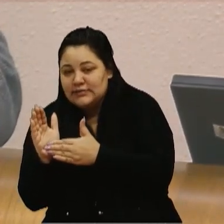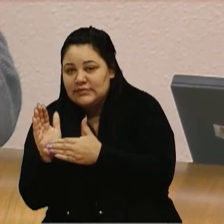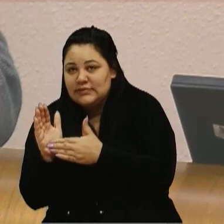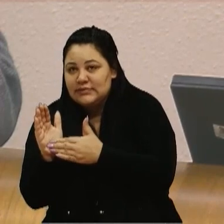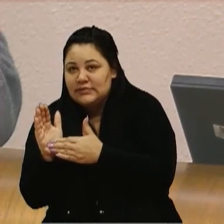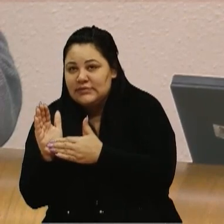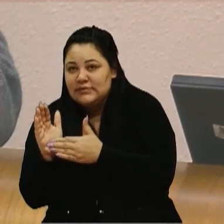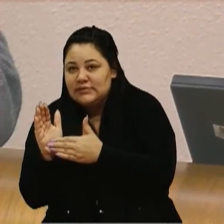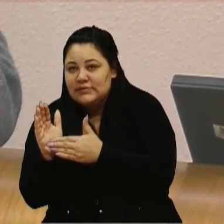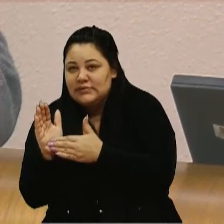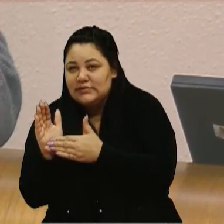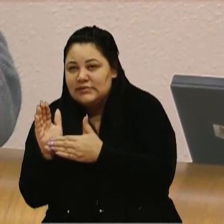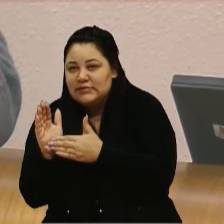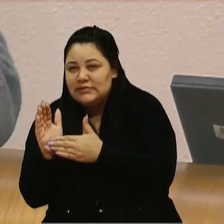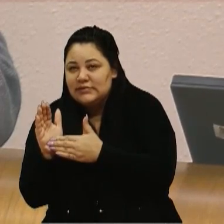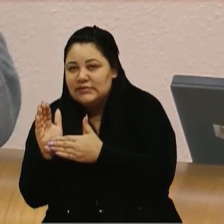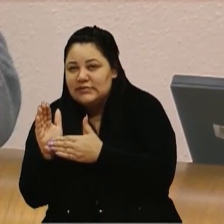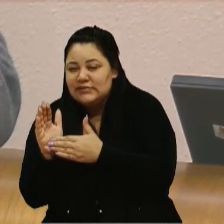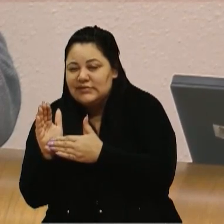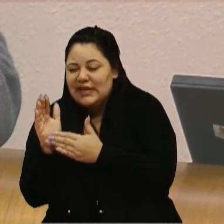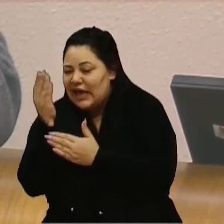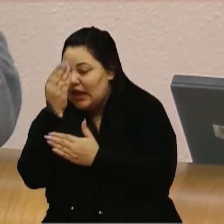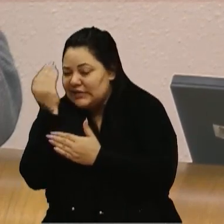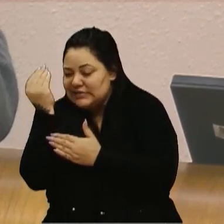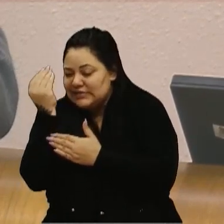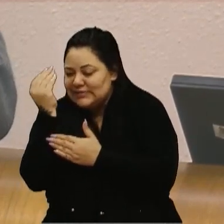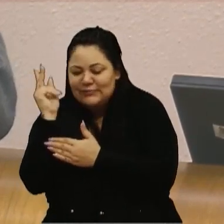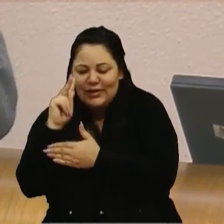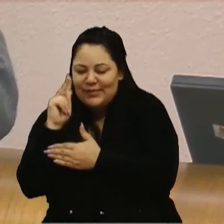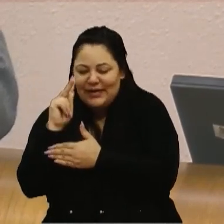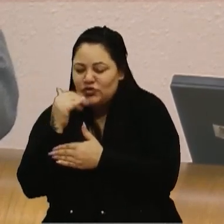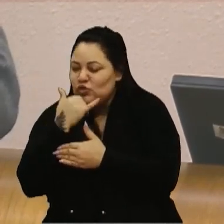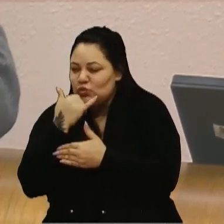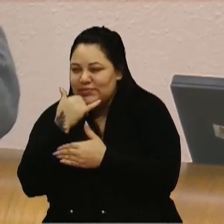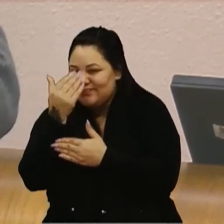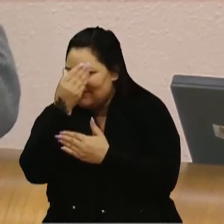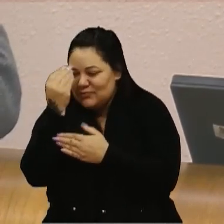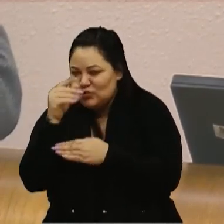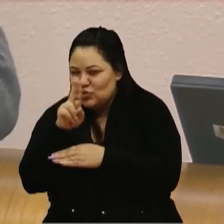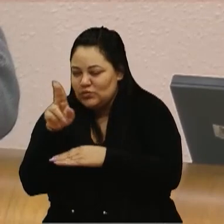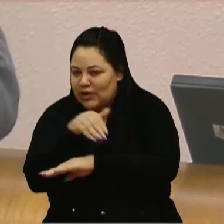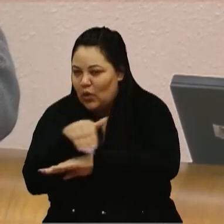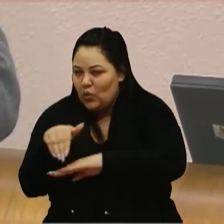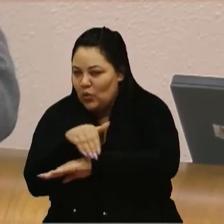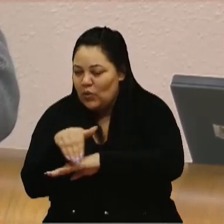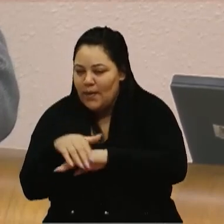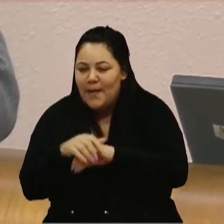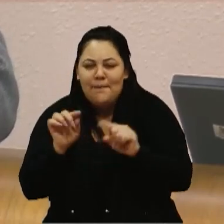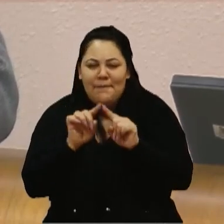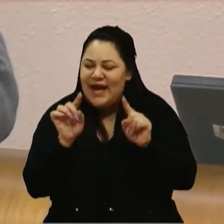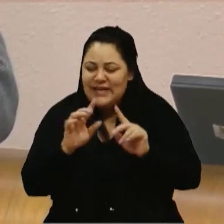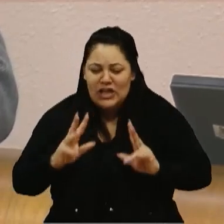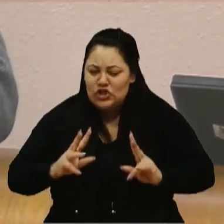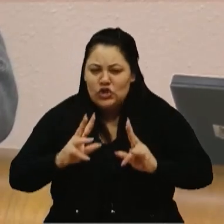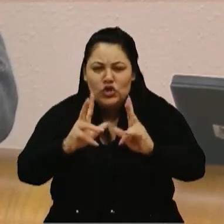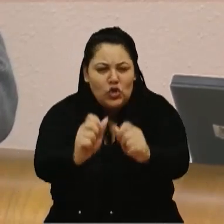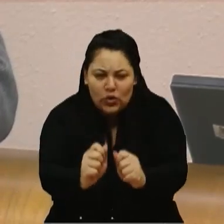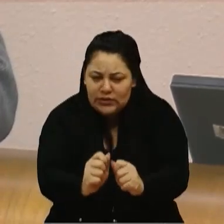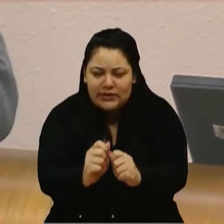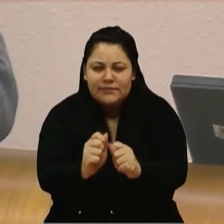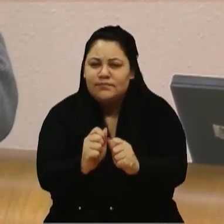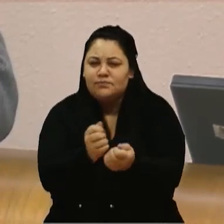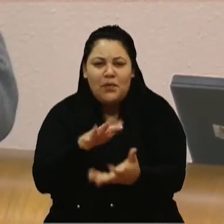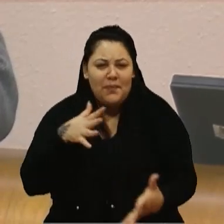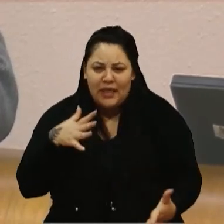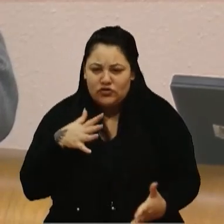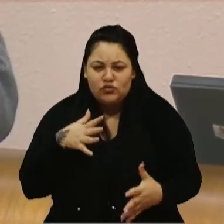na linha... Agora não vou lembrar o nome. Mas enfim, é de toda a Rua dos Brilhantes,